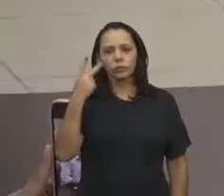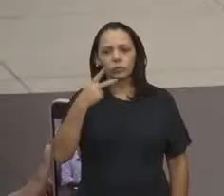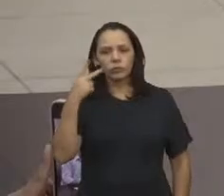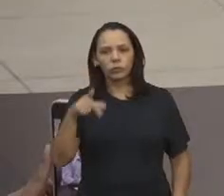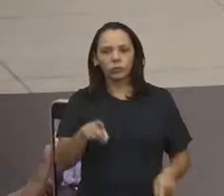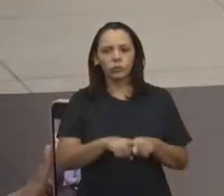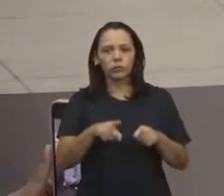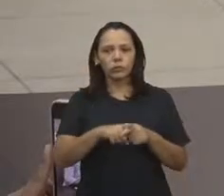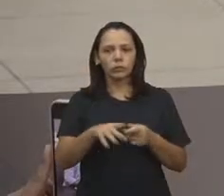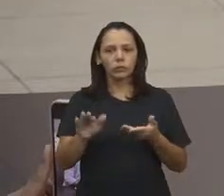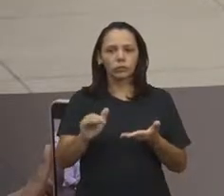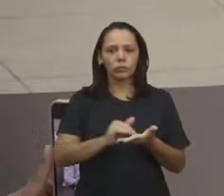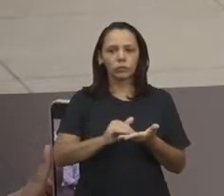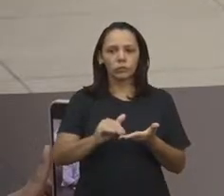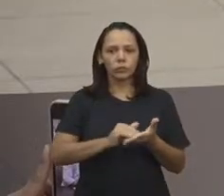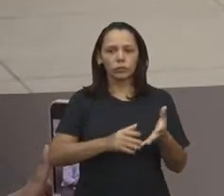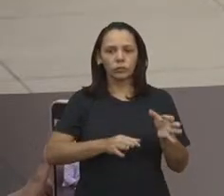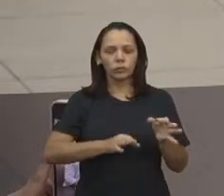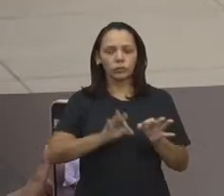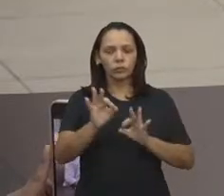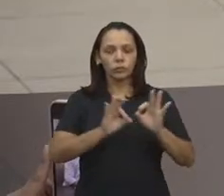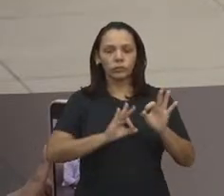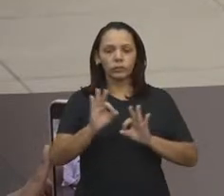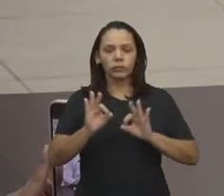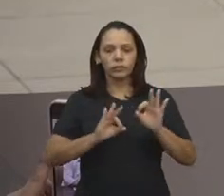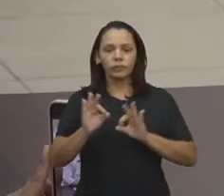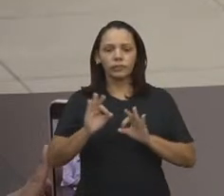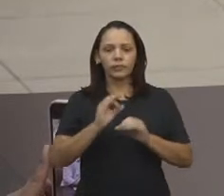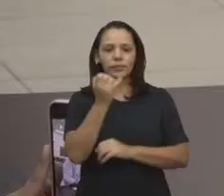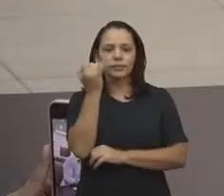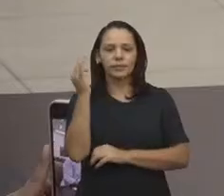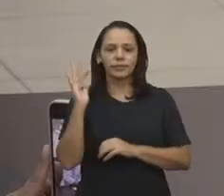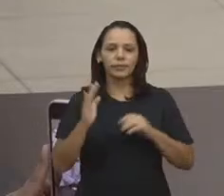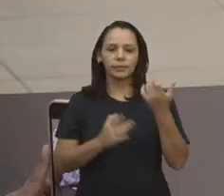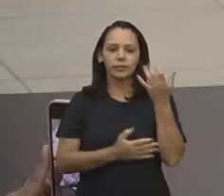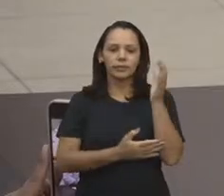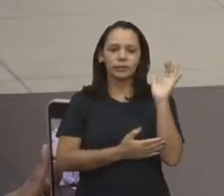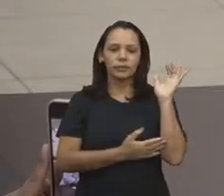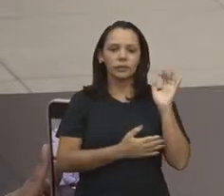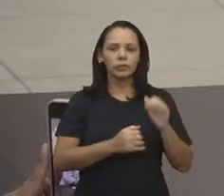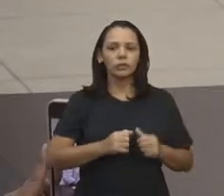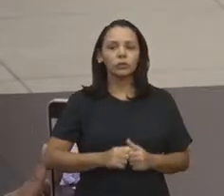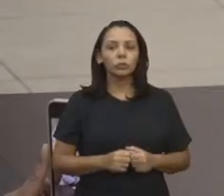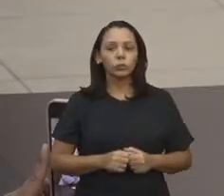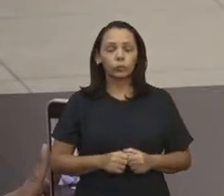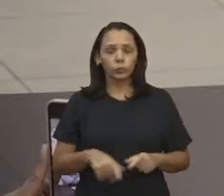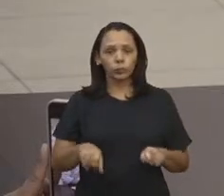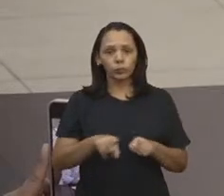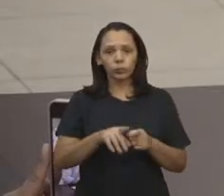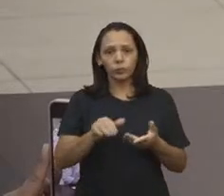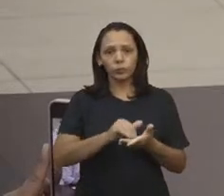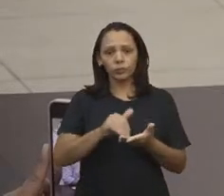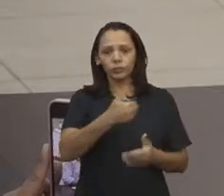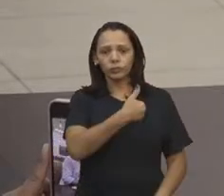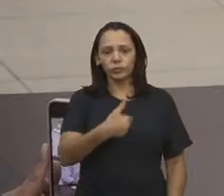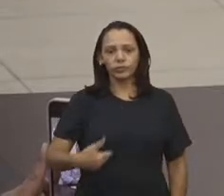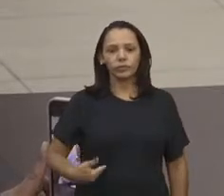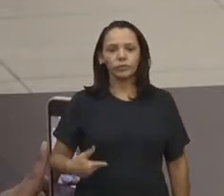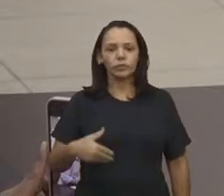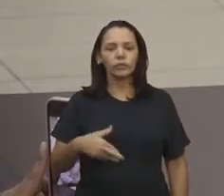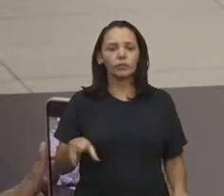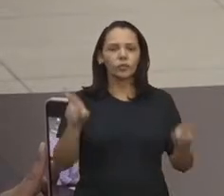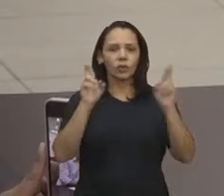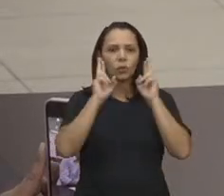o nosso secretário de Planejamento e Meio Ambiente, Rogério Costa Manso, cumprimentar o secretário de Governo, Roberto